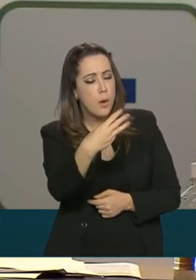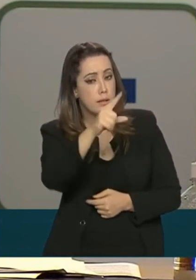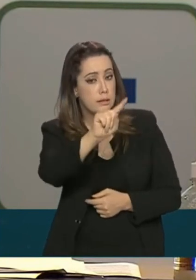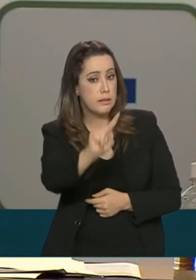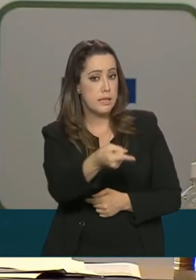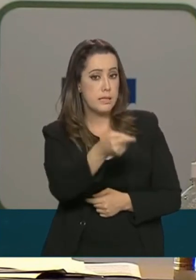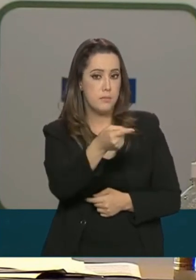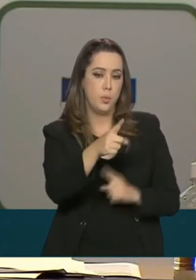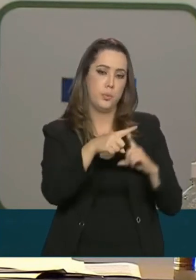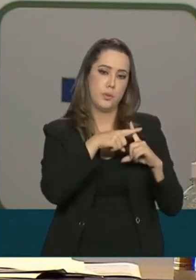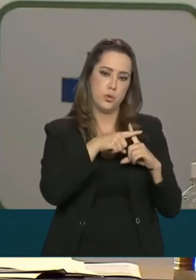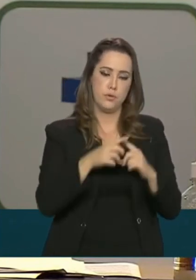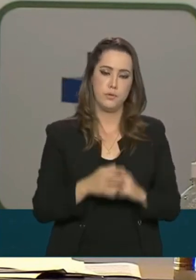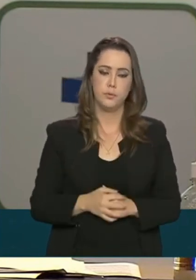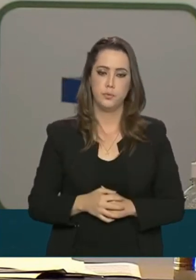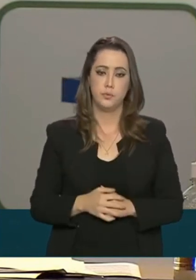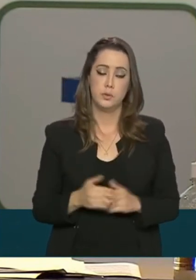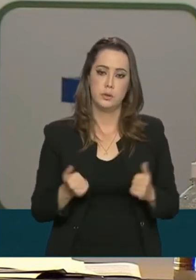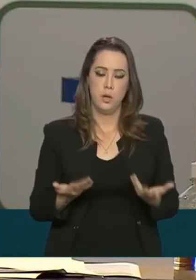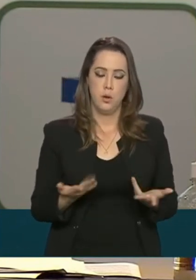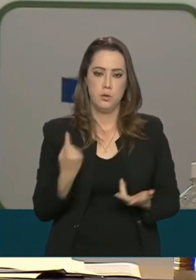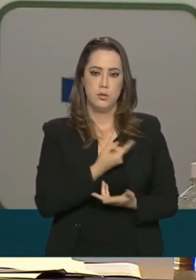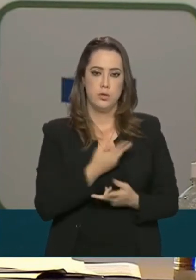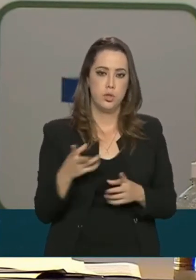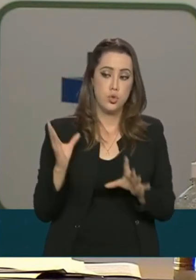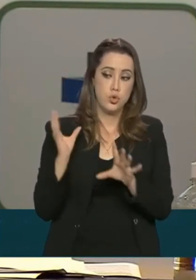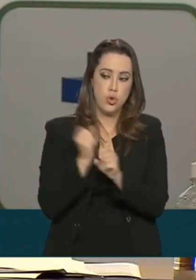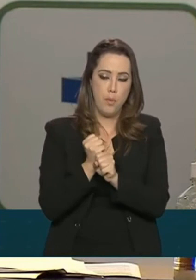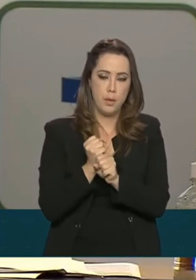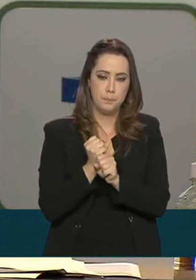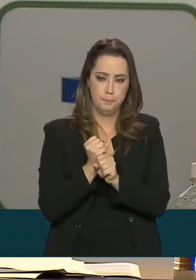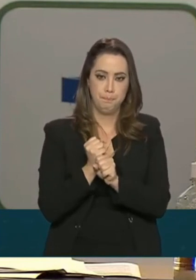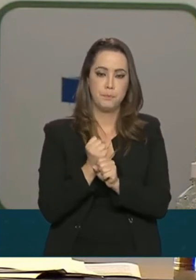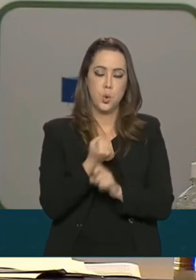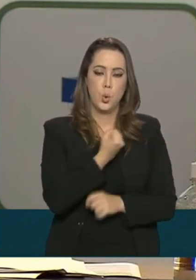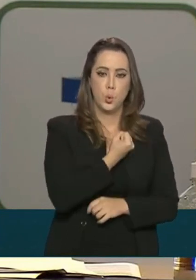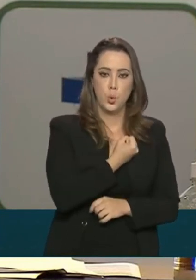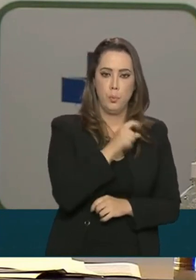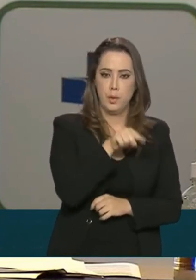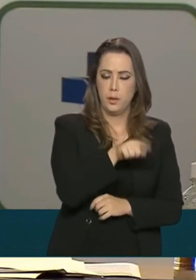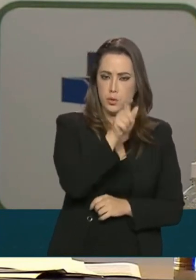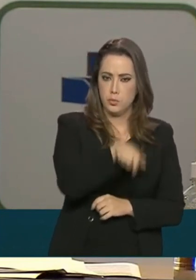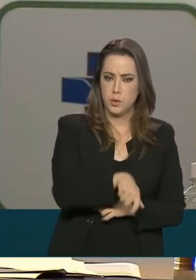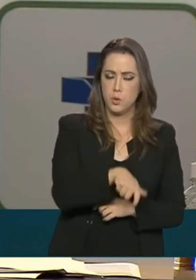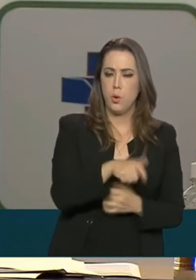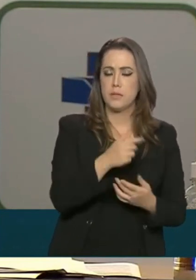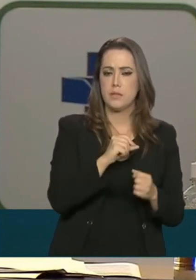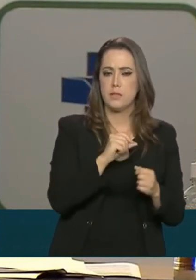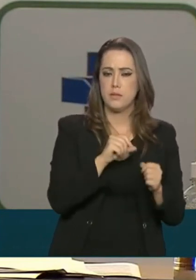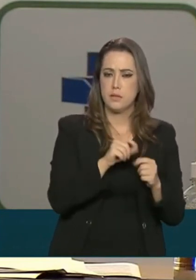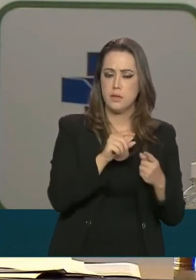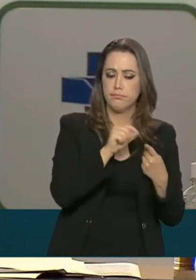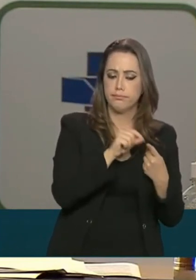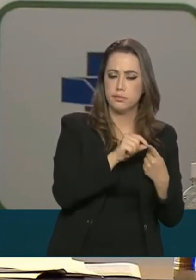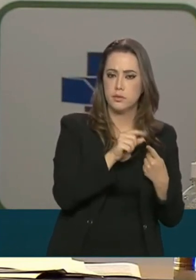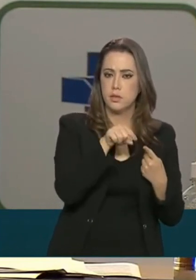843.572 casos positivos. E, portanto, quando nós somamos o número de testes de exames realizados,